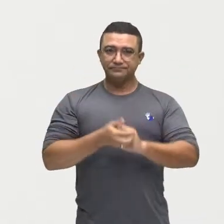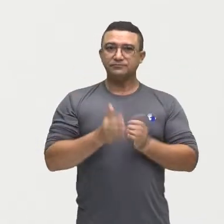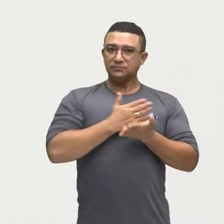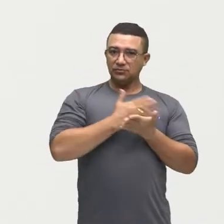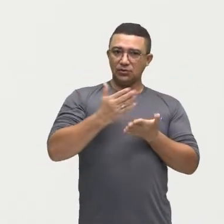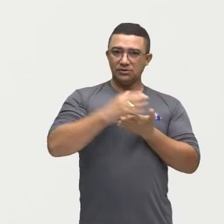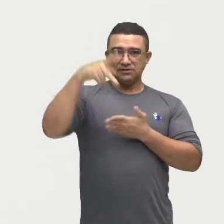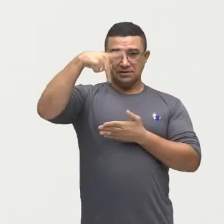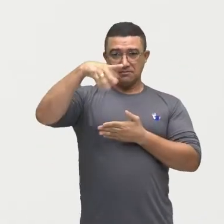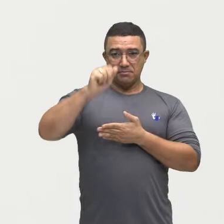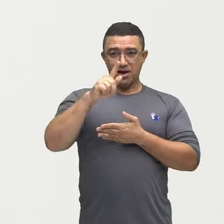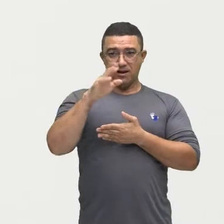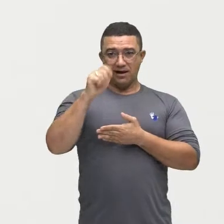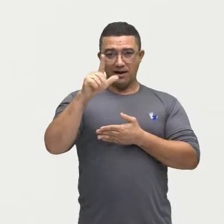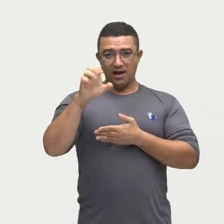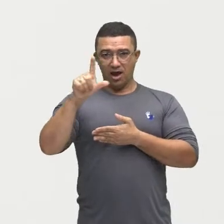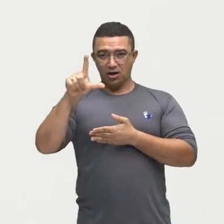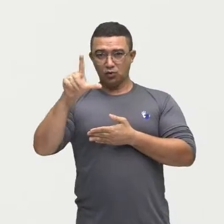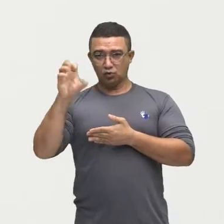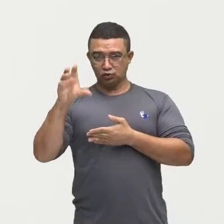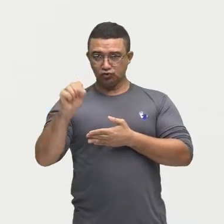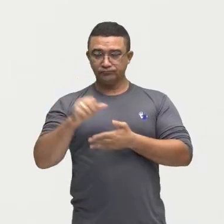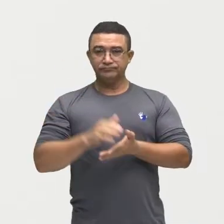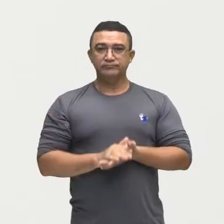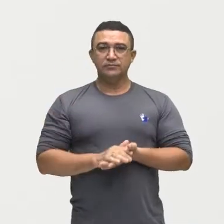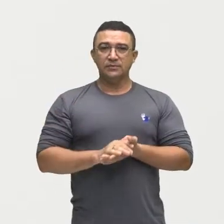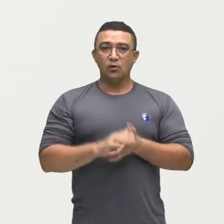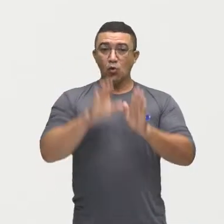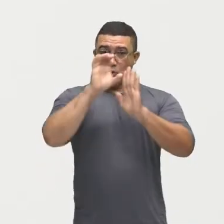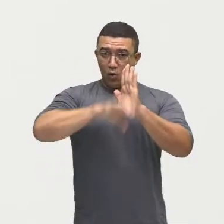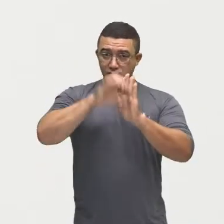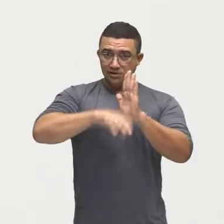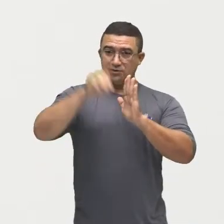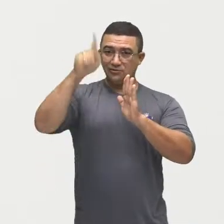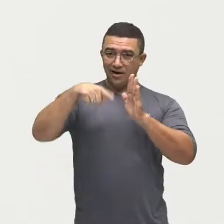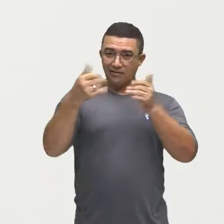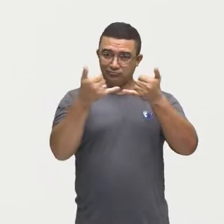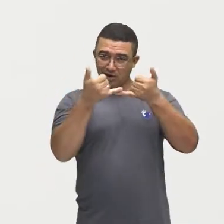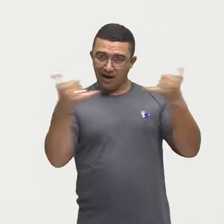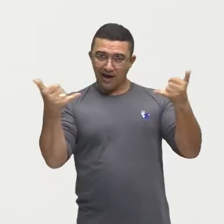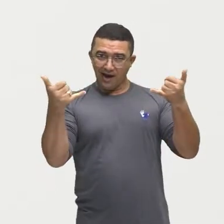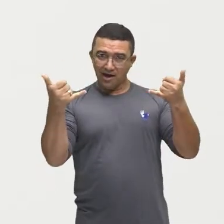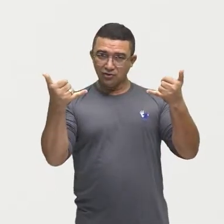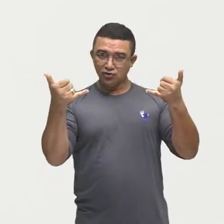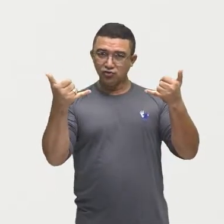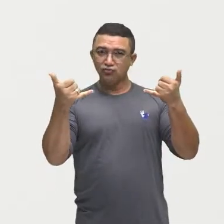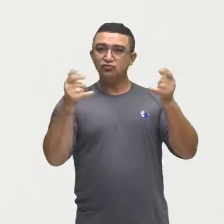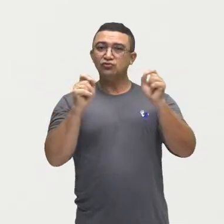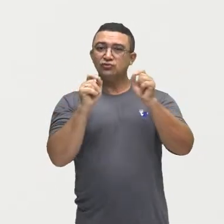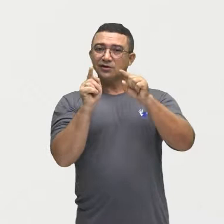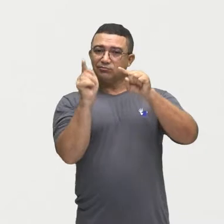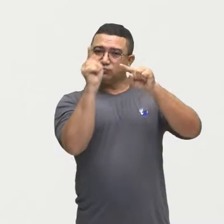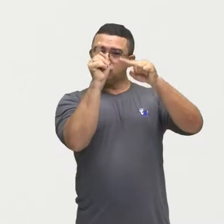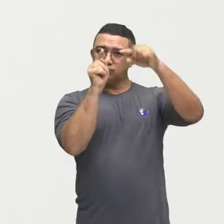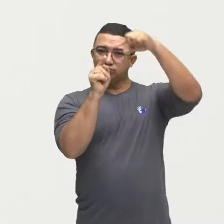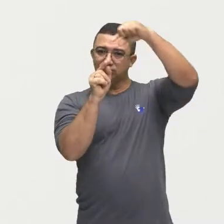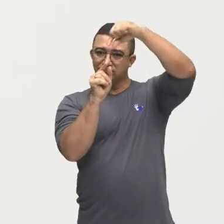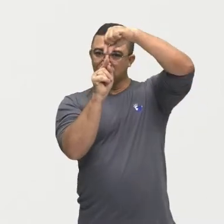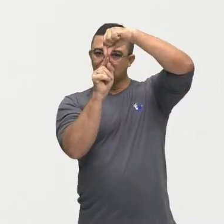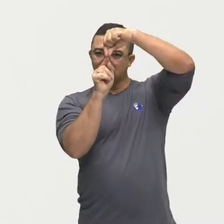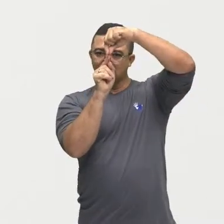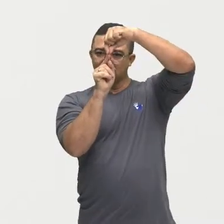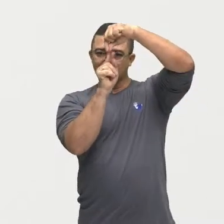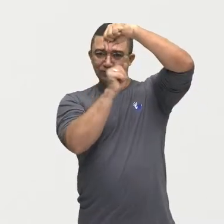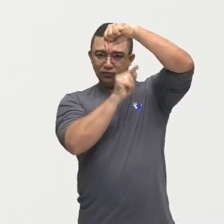para vocês. Então a gente tem o conceito de paralelos, que são os eixos que vão circundar aqui a Terra, olha, como a